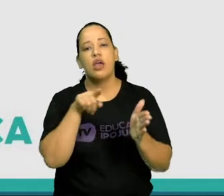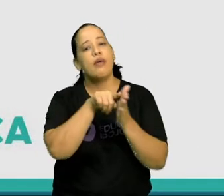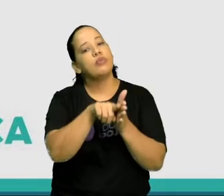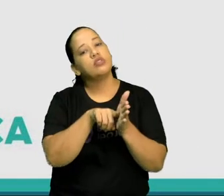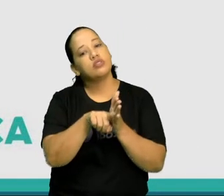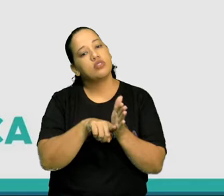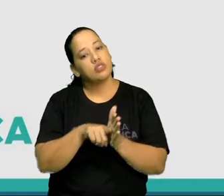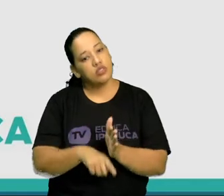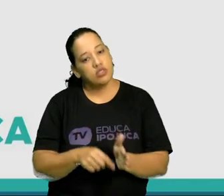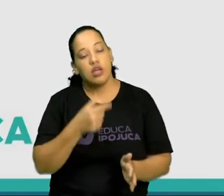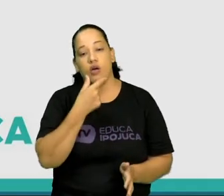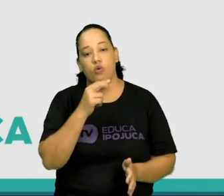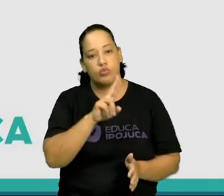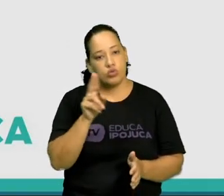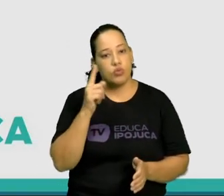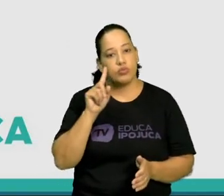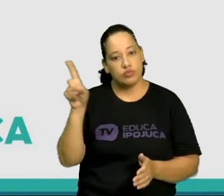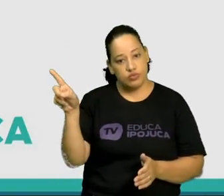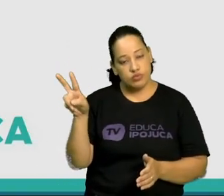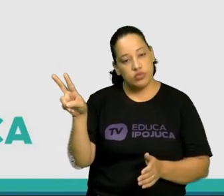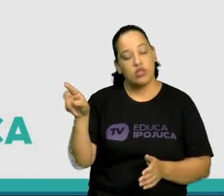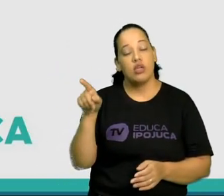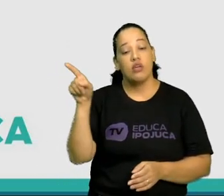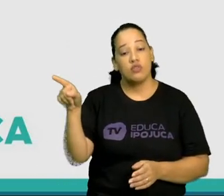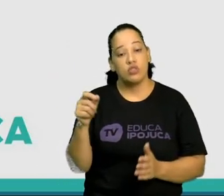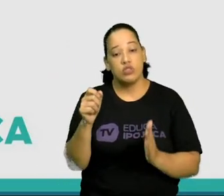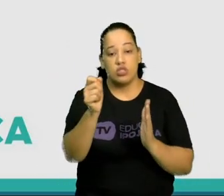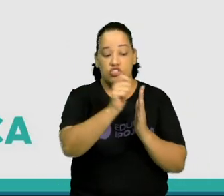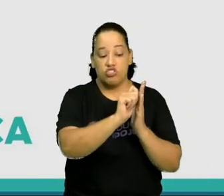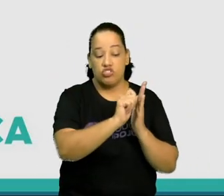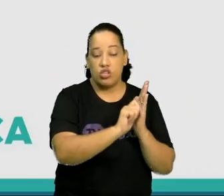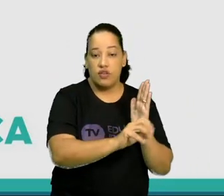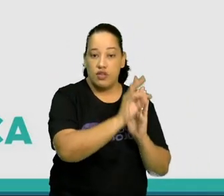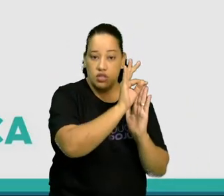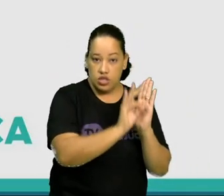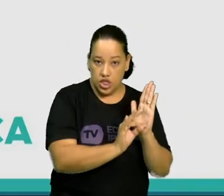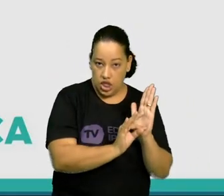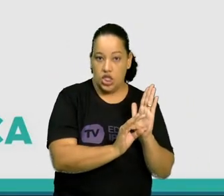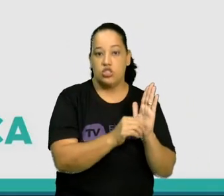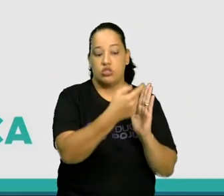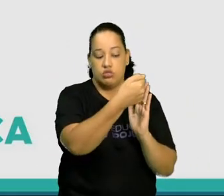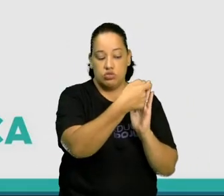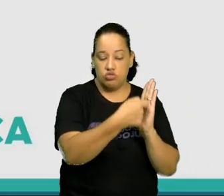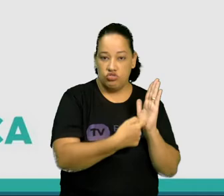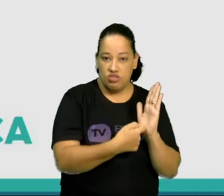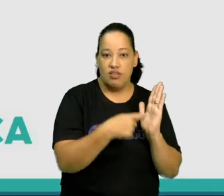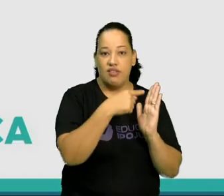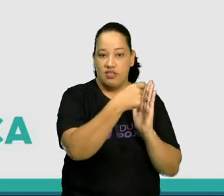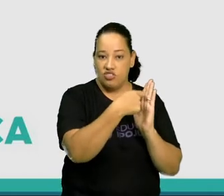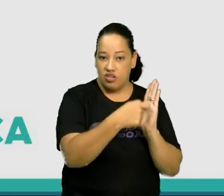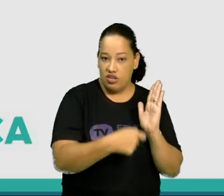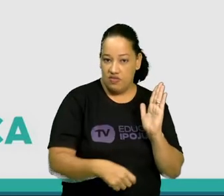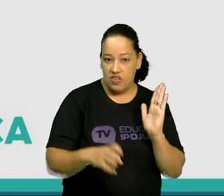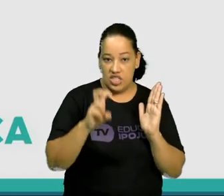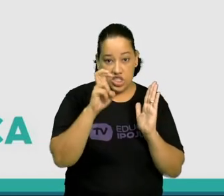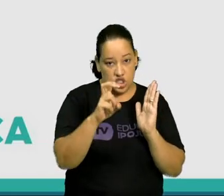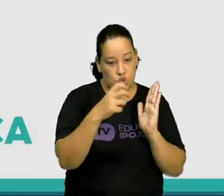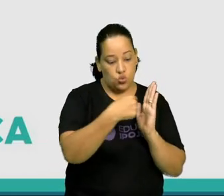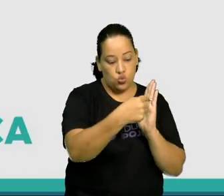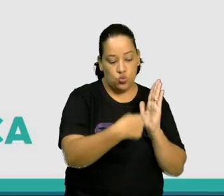bertold brecht's Escreva um texto de no mínimo 15 linhas sobre esse senhor o que eu acho impossível tem que ter mais